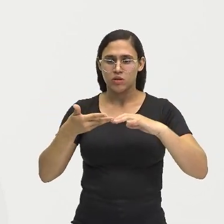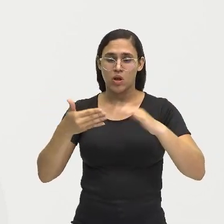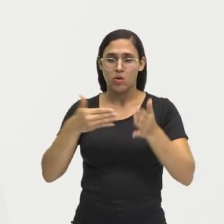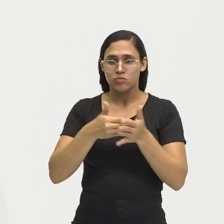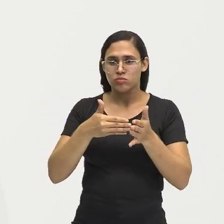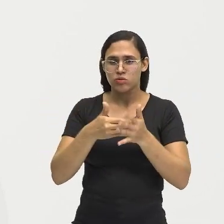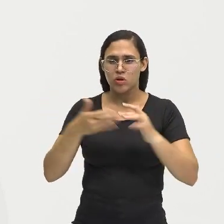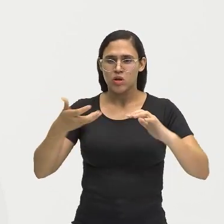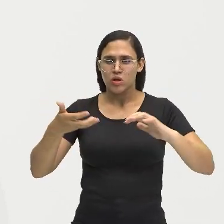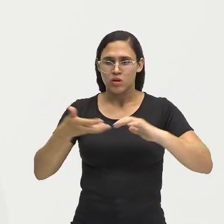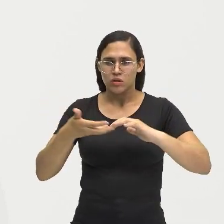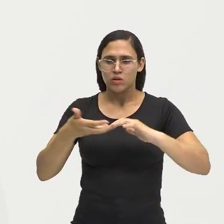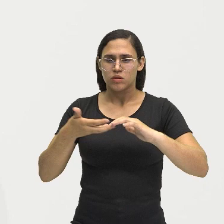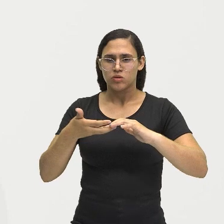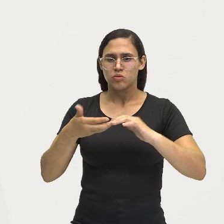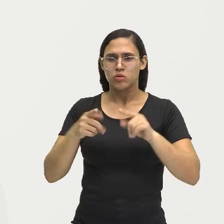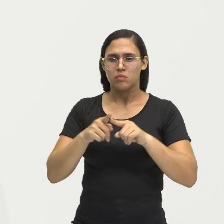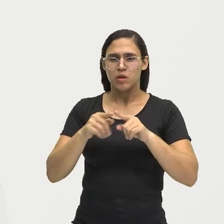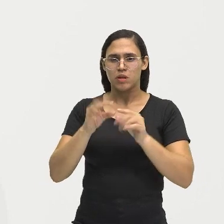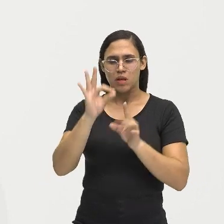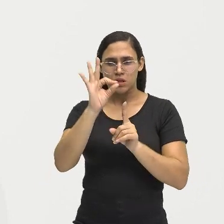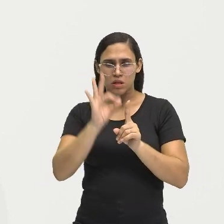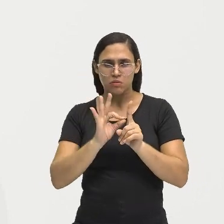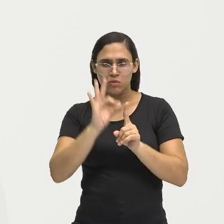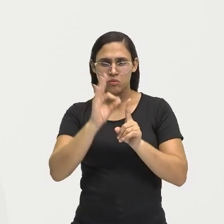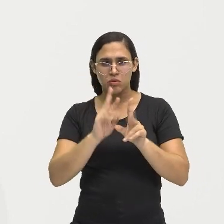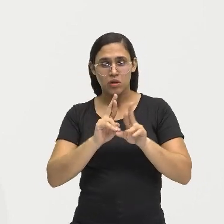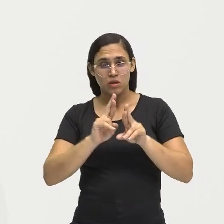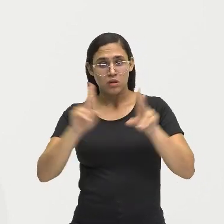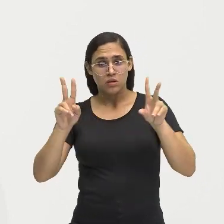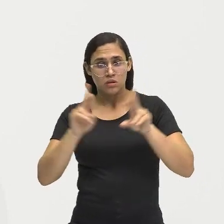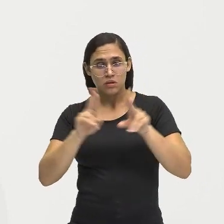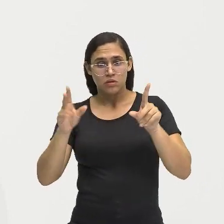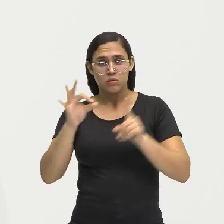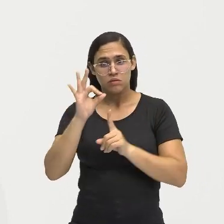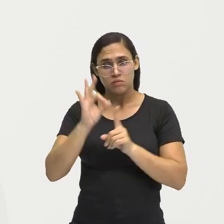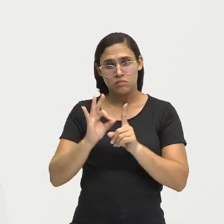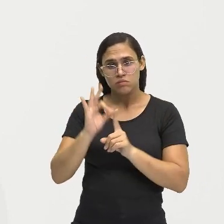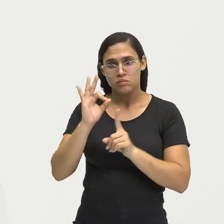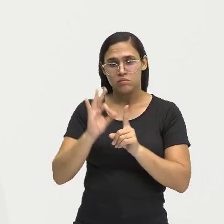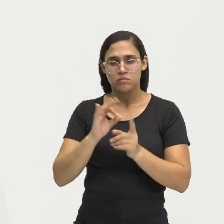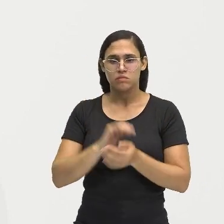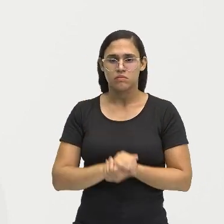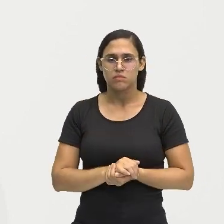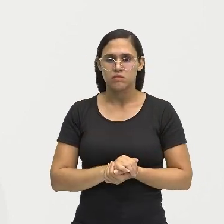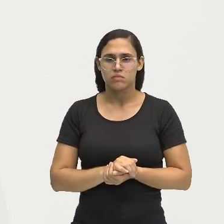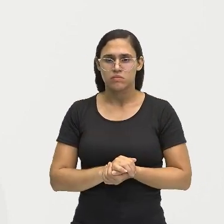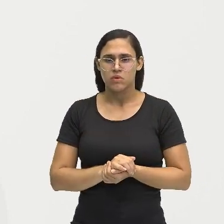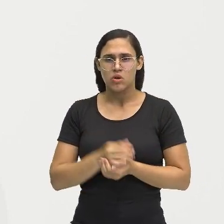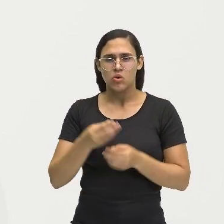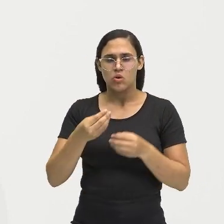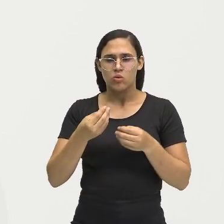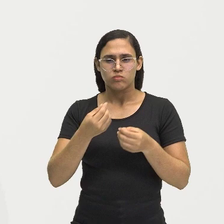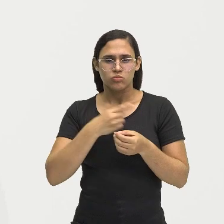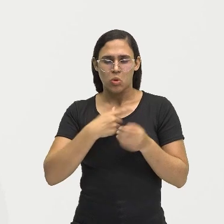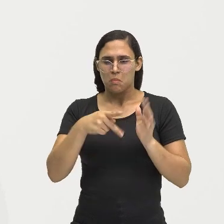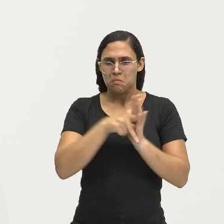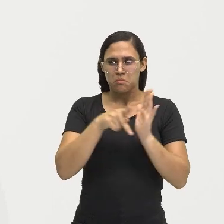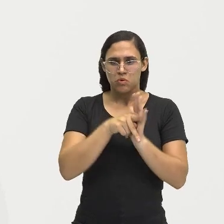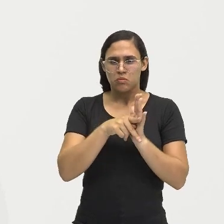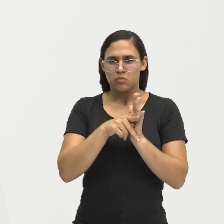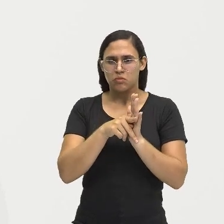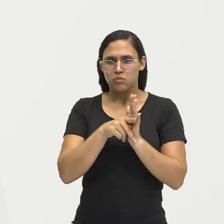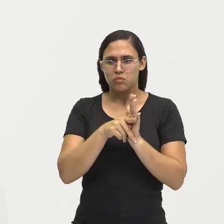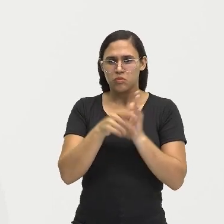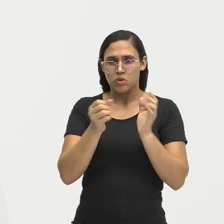das suas águas, por conta da temperatura também, que é diferente das águas desses rios, né? Pela composição também, o Rio Negro ele possui